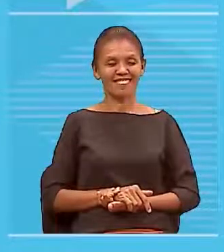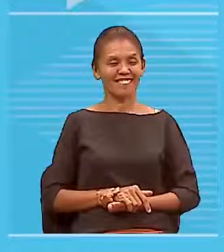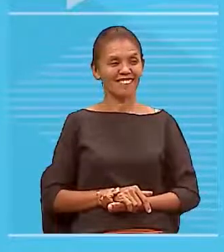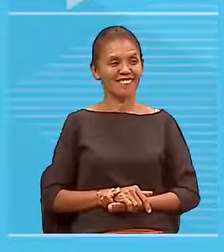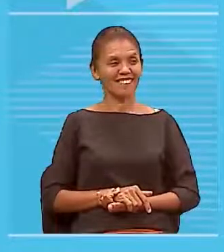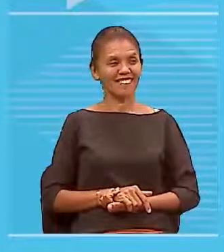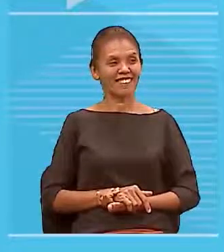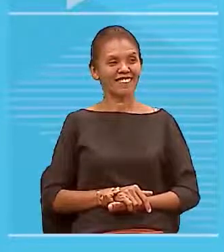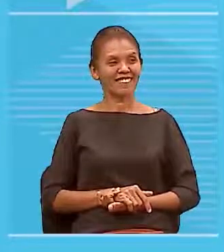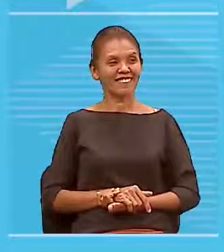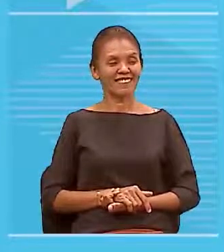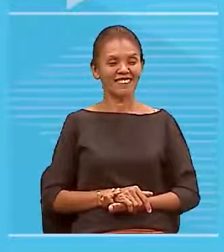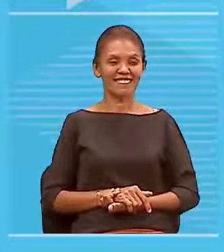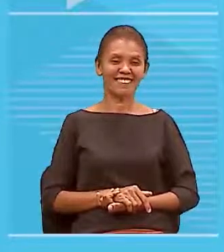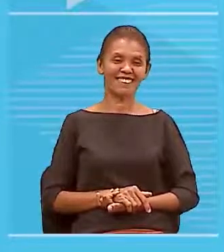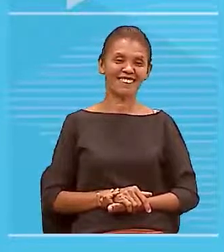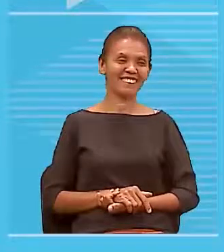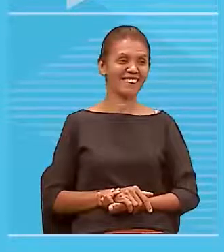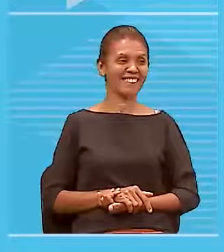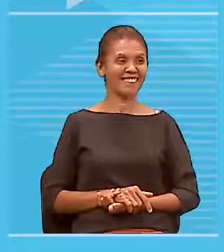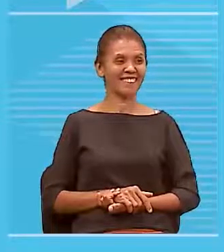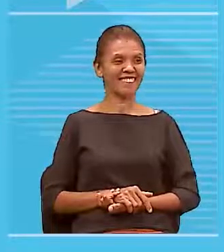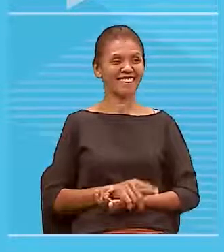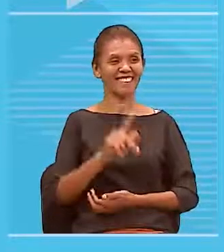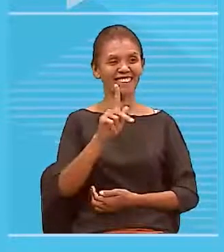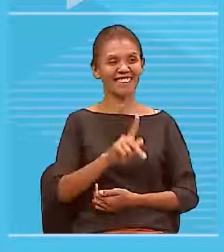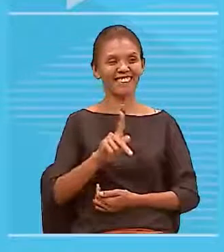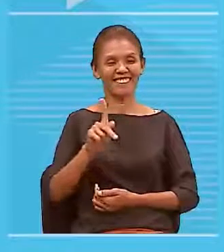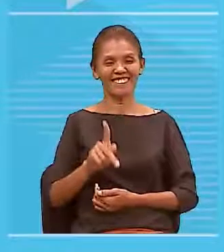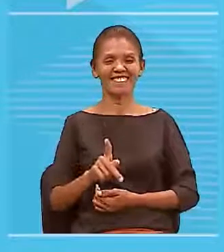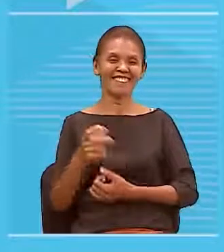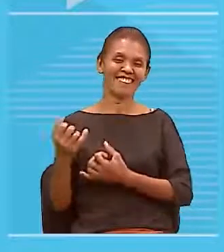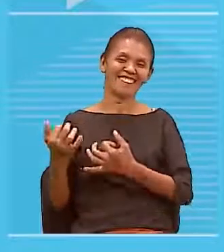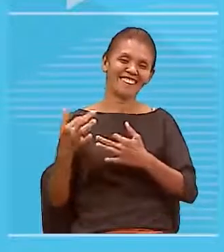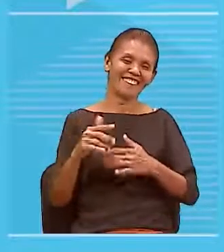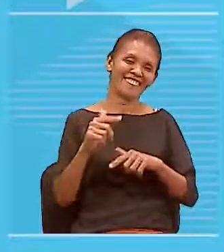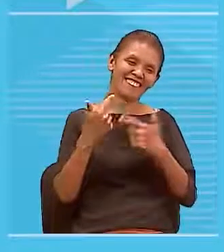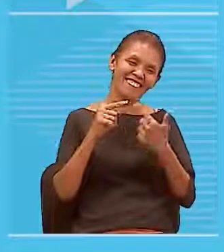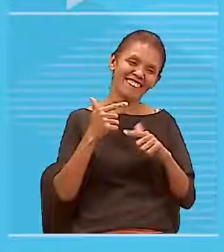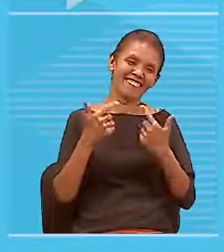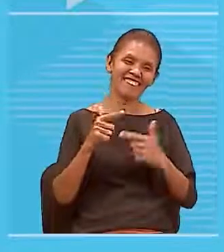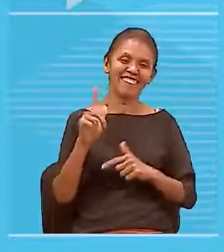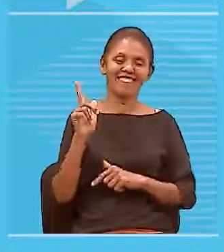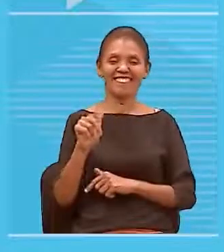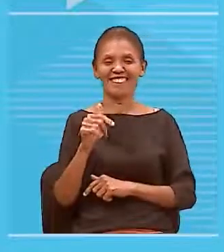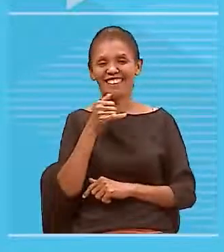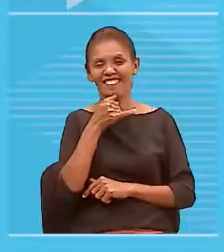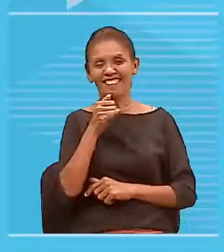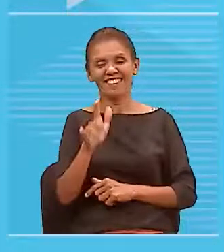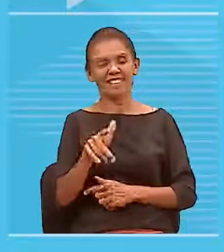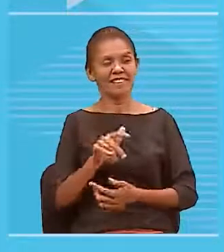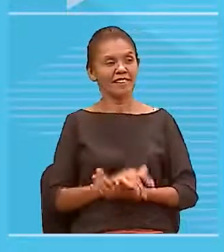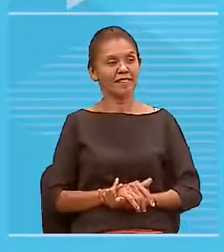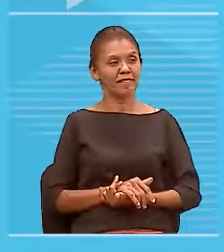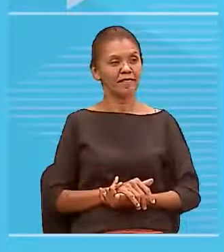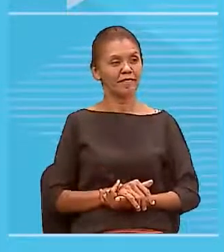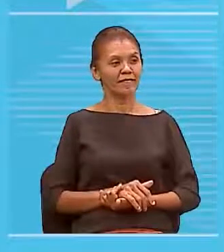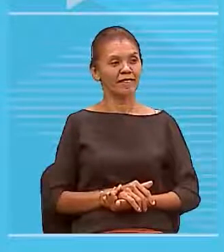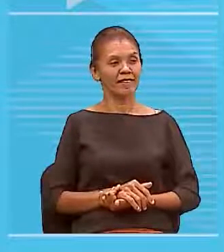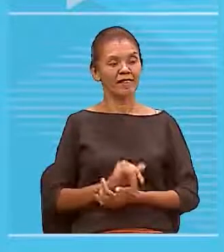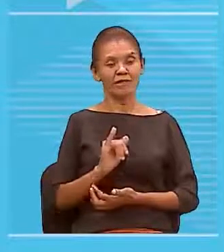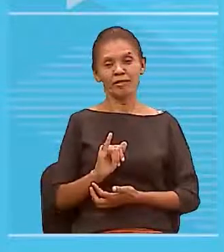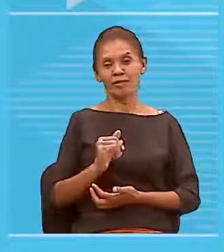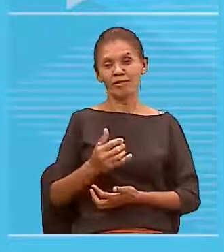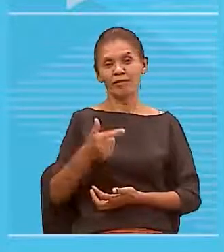que trágico. Eu falei isso rindo. É a natureza, meus amores. Quem tem estratégia de sobrevivência,